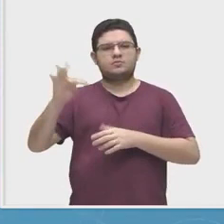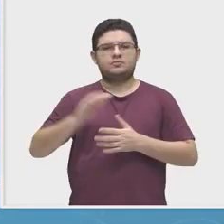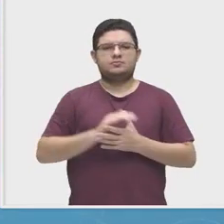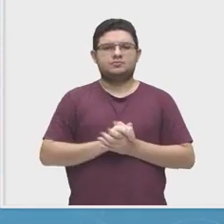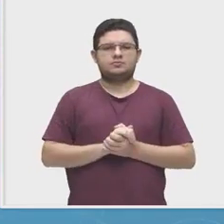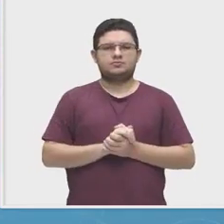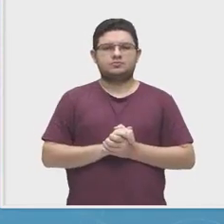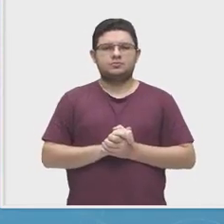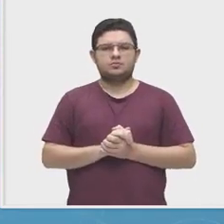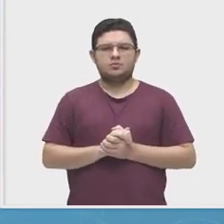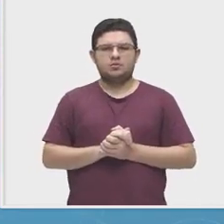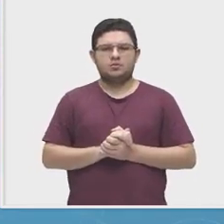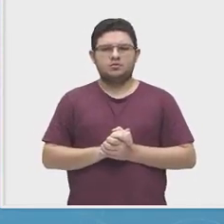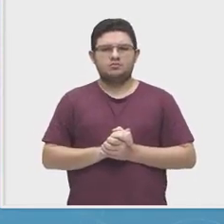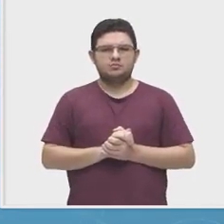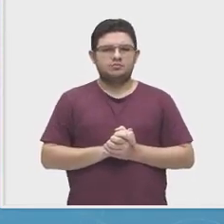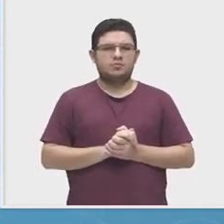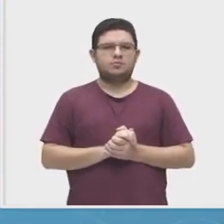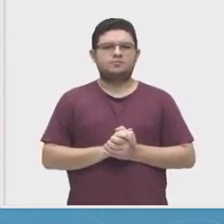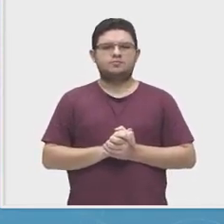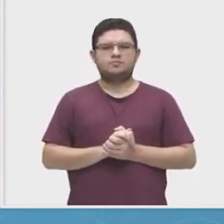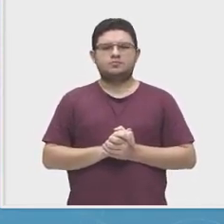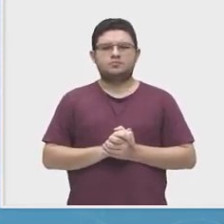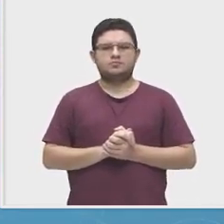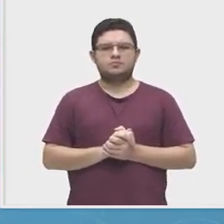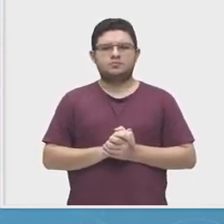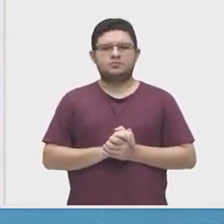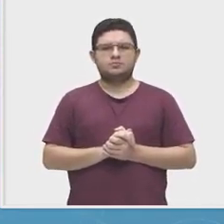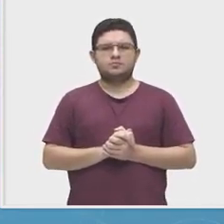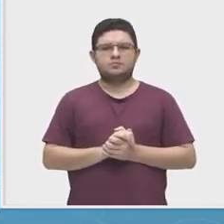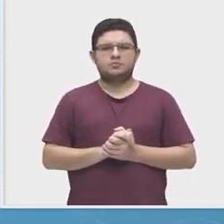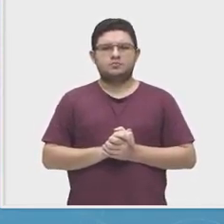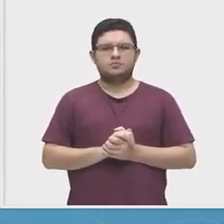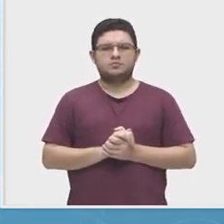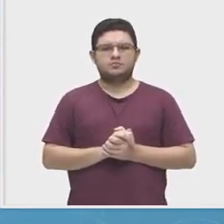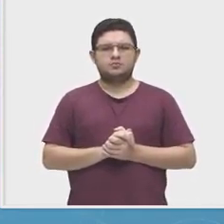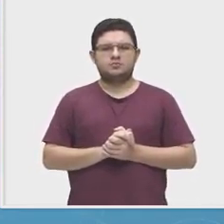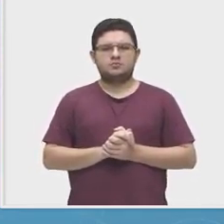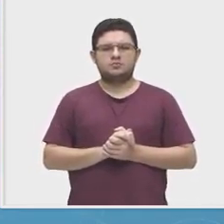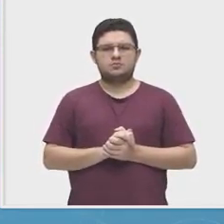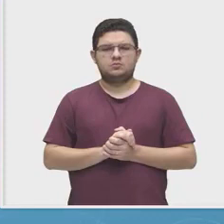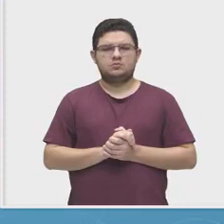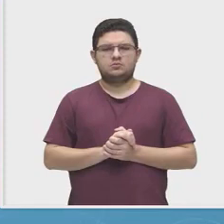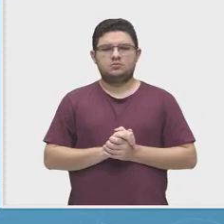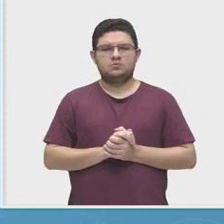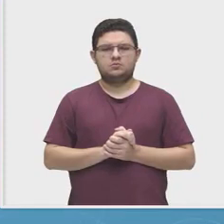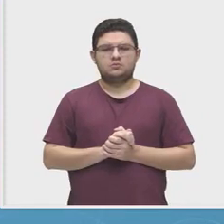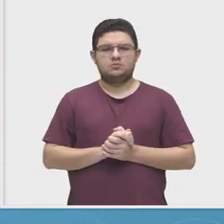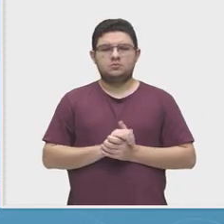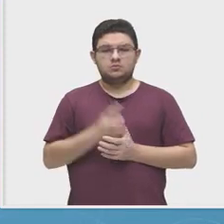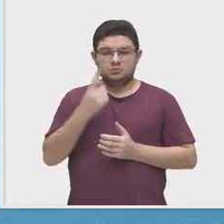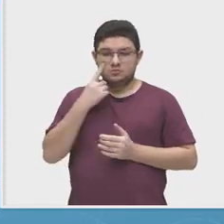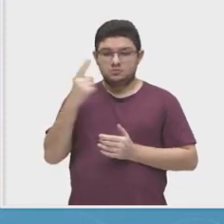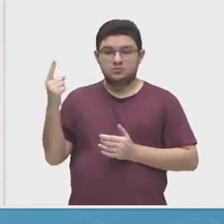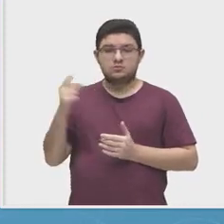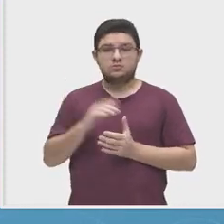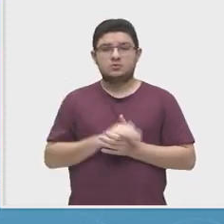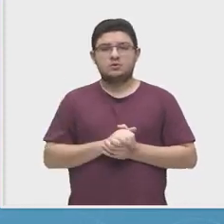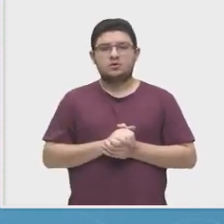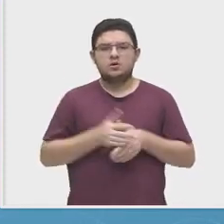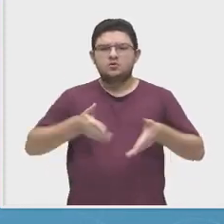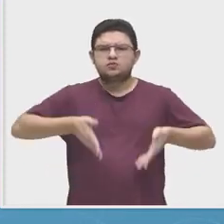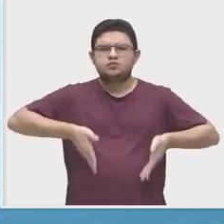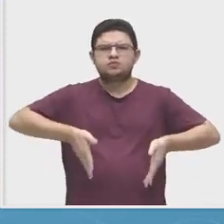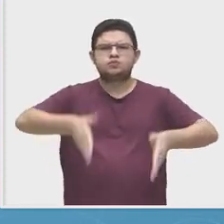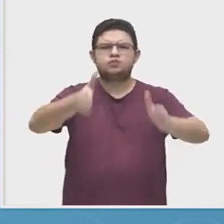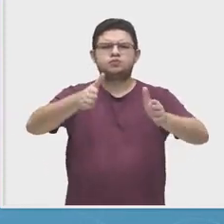The final stop is at the end of the road. A parada de ônibus final, então, é